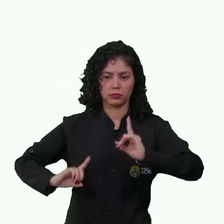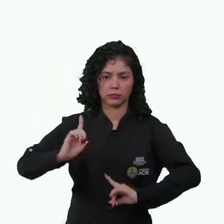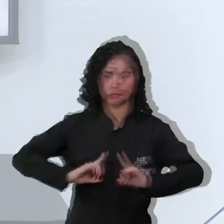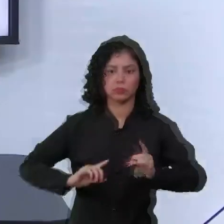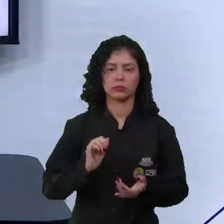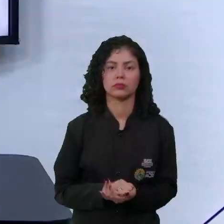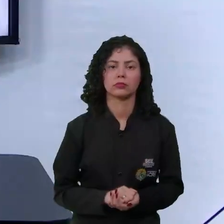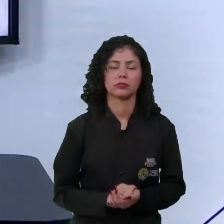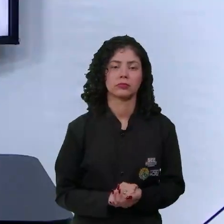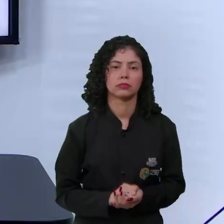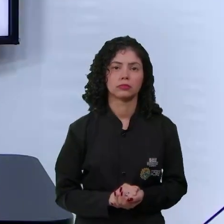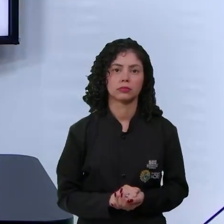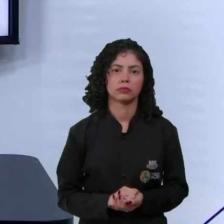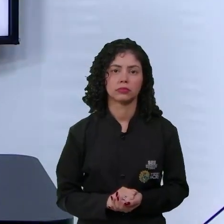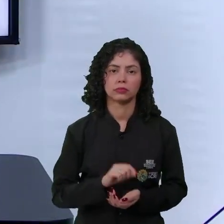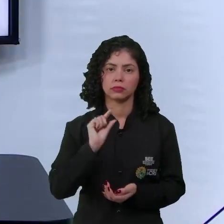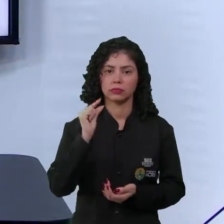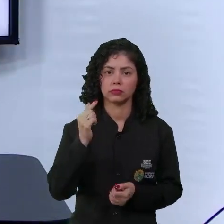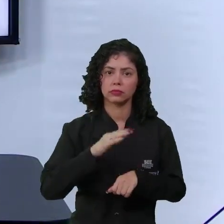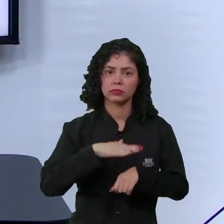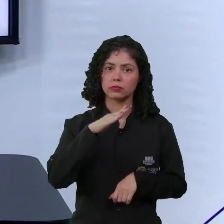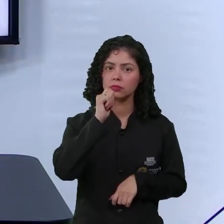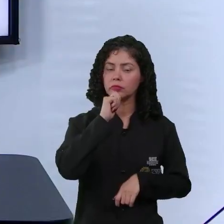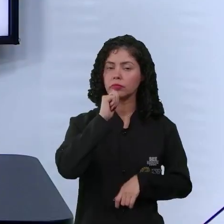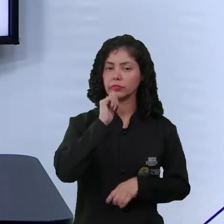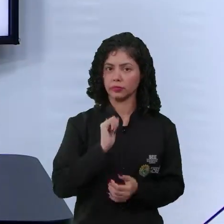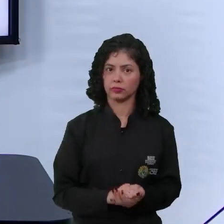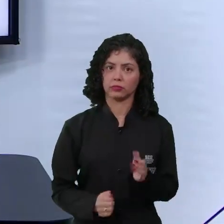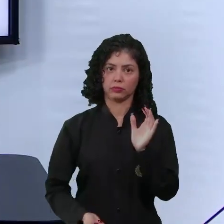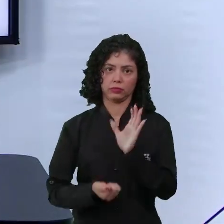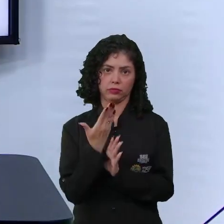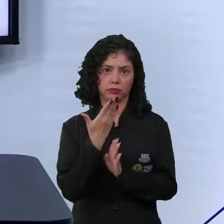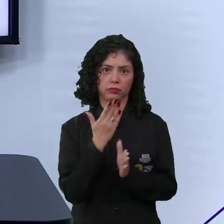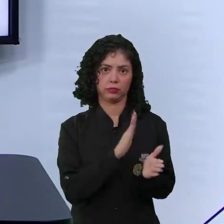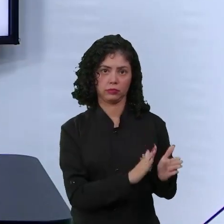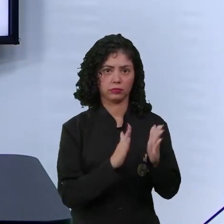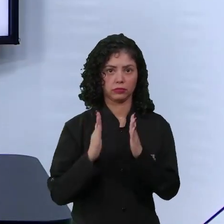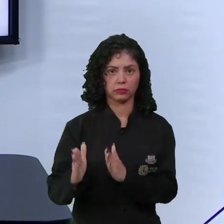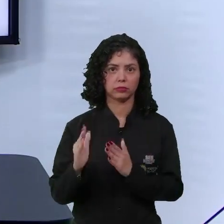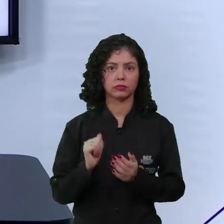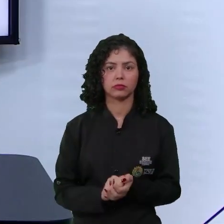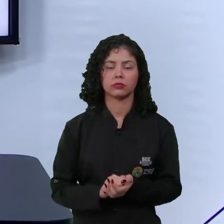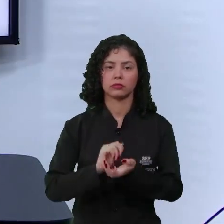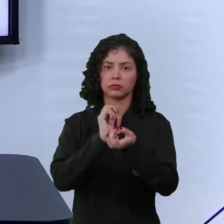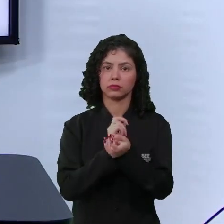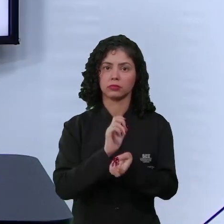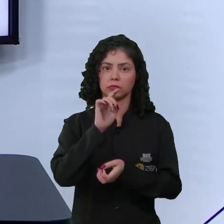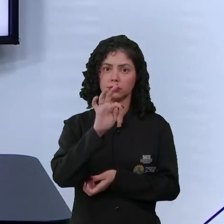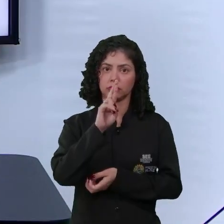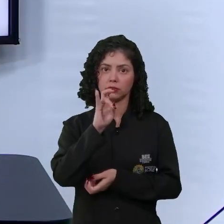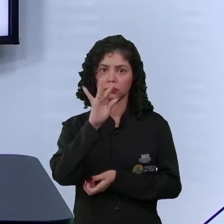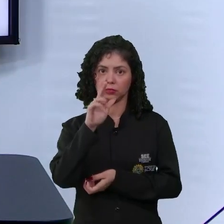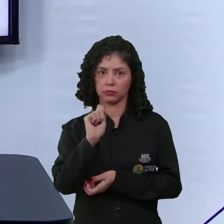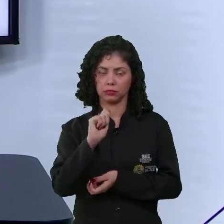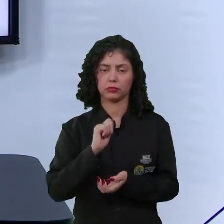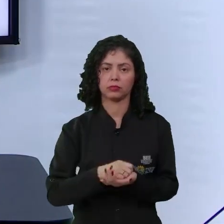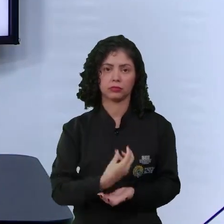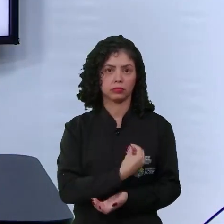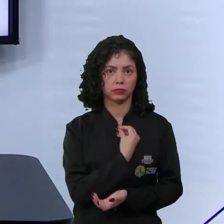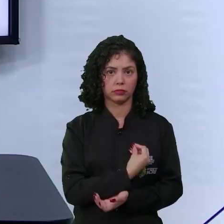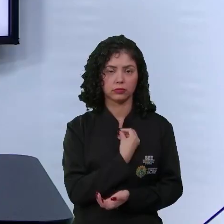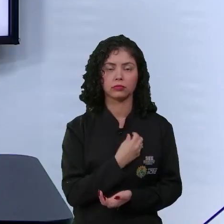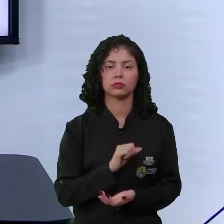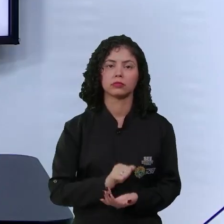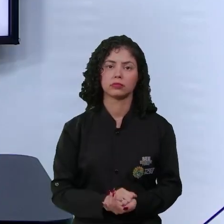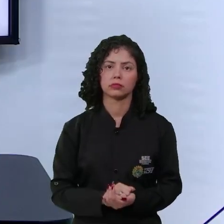Então, a gente já tem aqui, ó, um pouco, na parte um pouco mais originária, essa parte ritualística era presente. Então, a gente